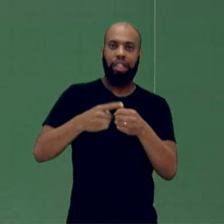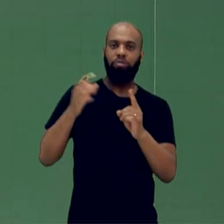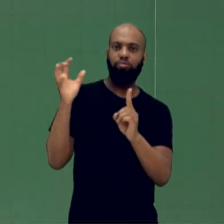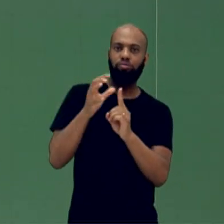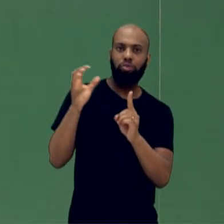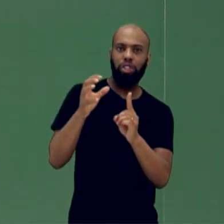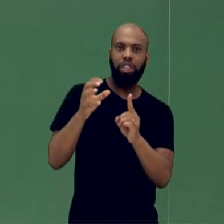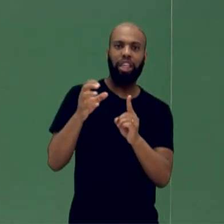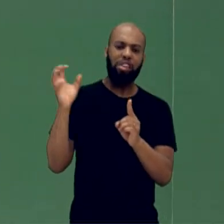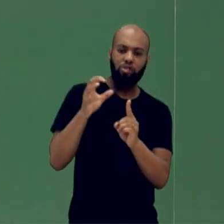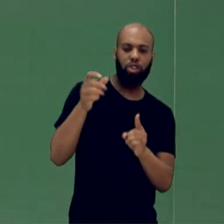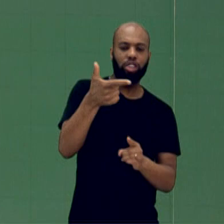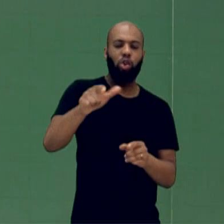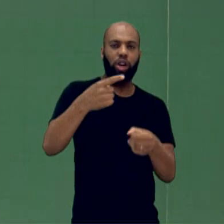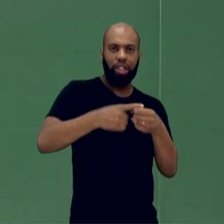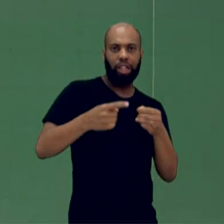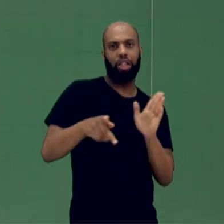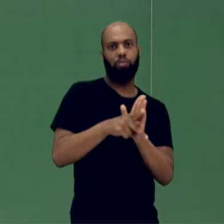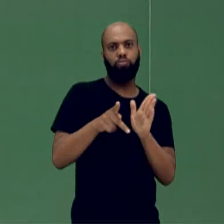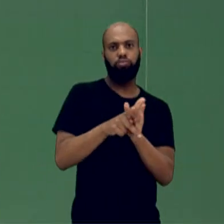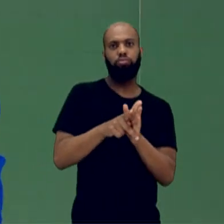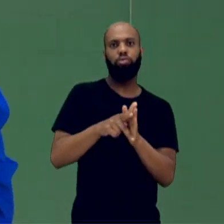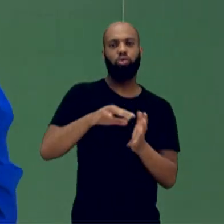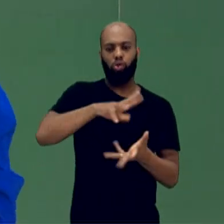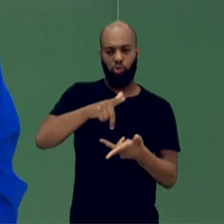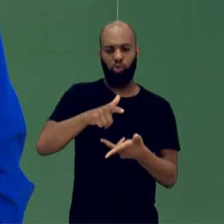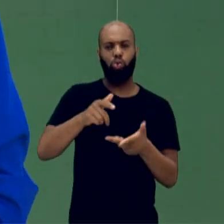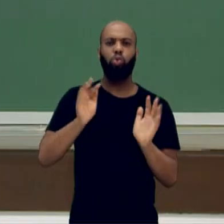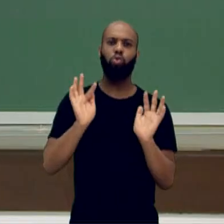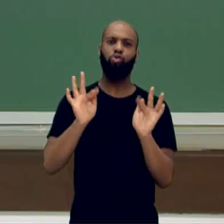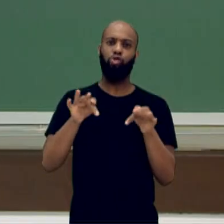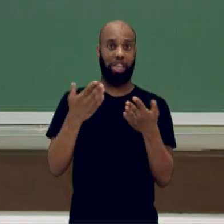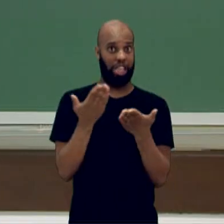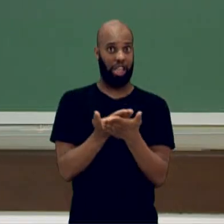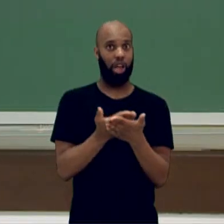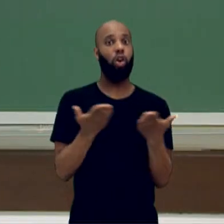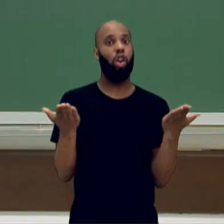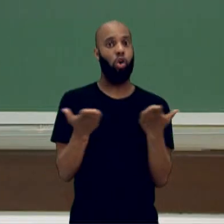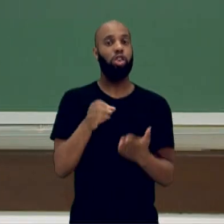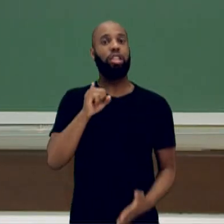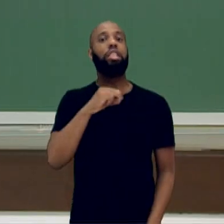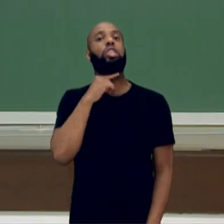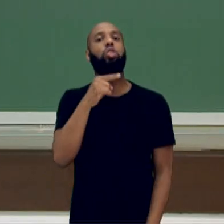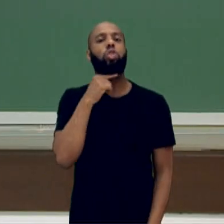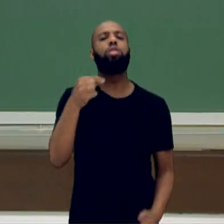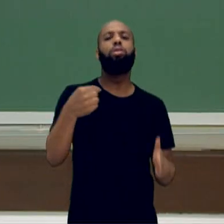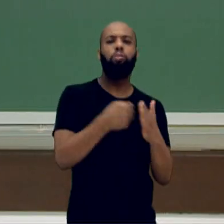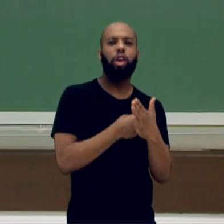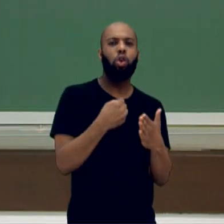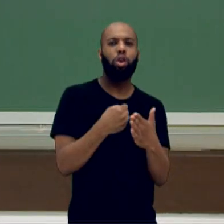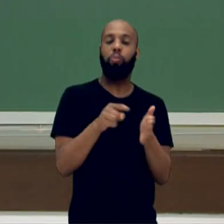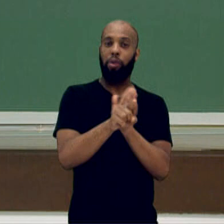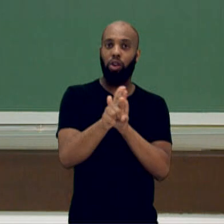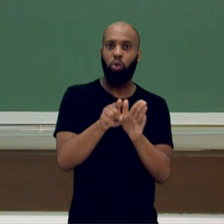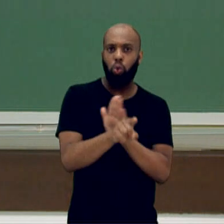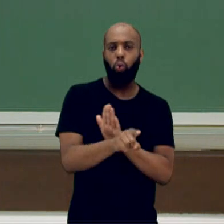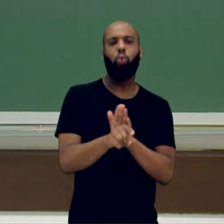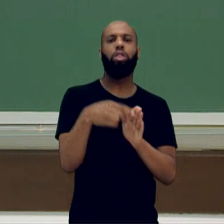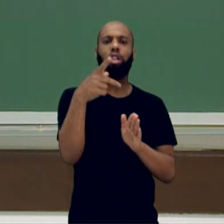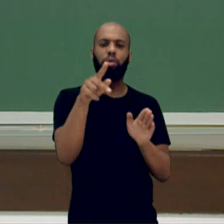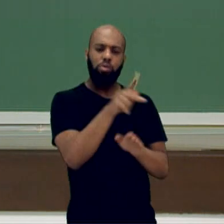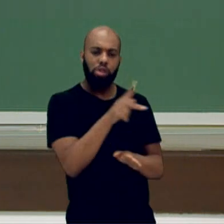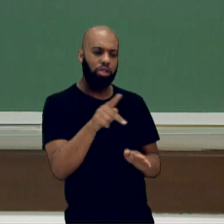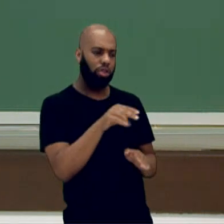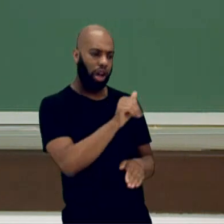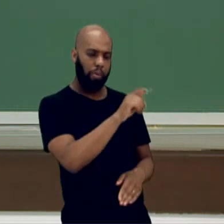mundo. Ok? Então finalizamos a aula de hoje. Qualquer dúvida que vocês tenham, perguntem para o professor lá no